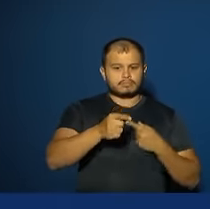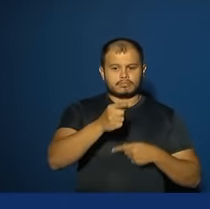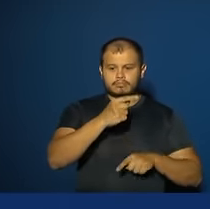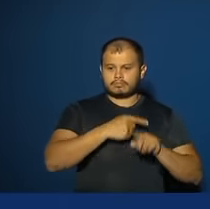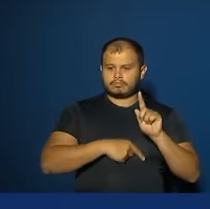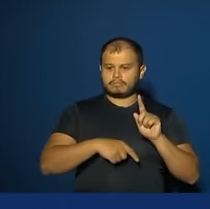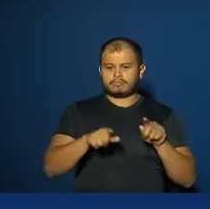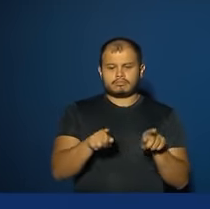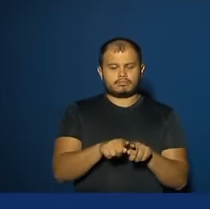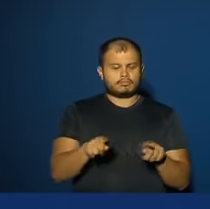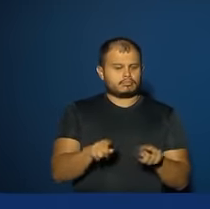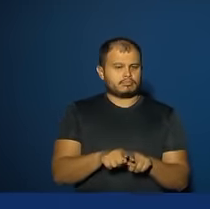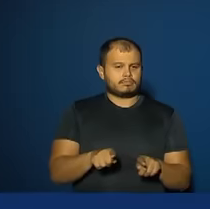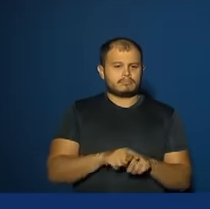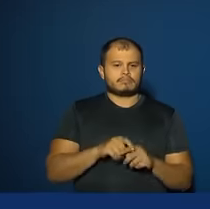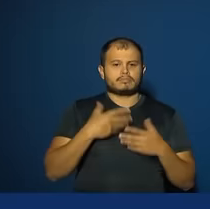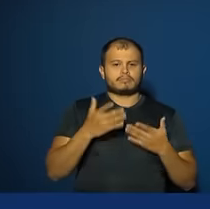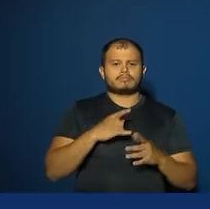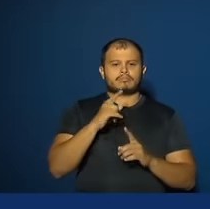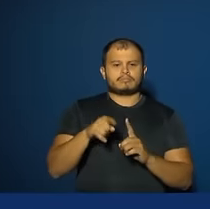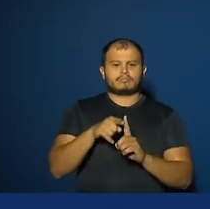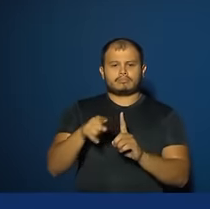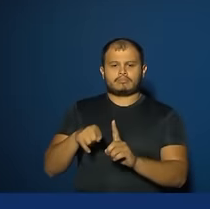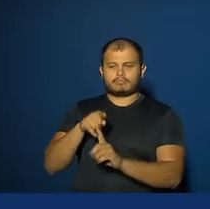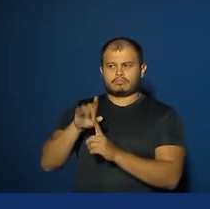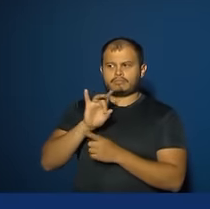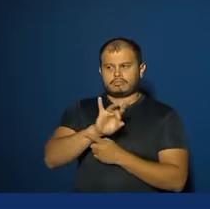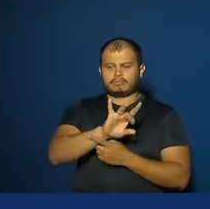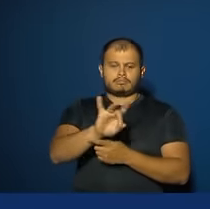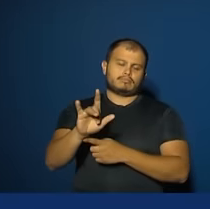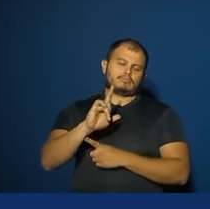que esses bancos centrais, em particular o Fed, têm.